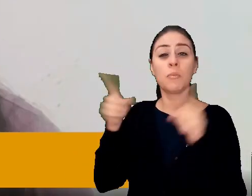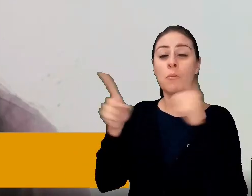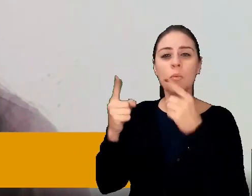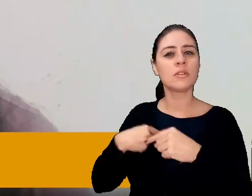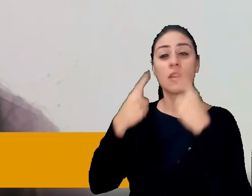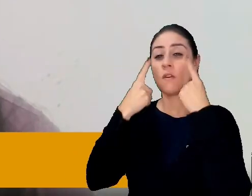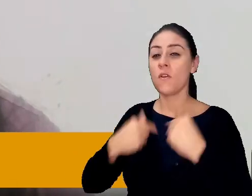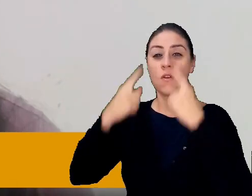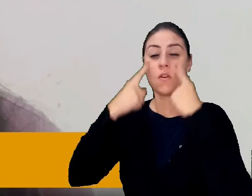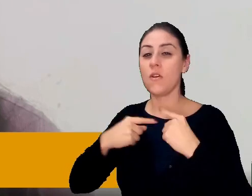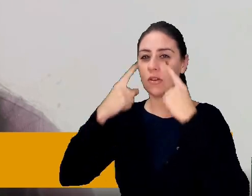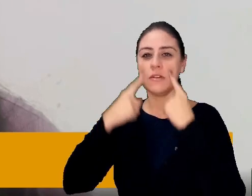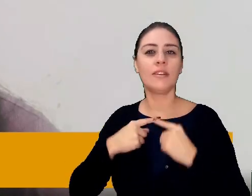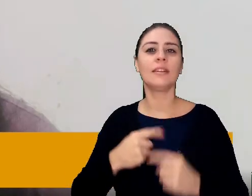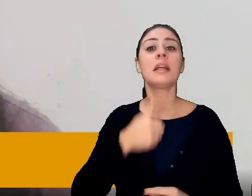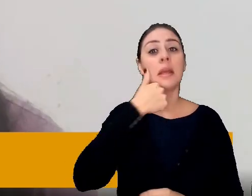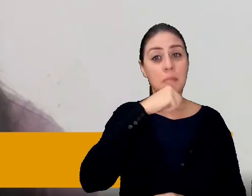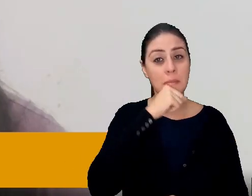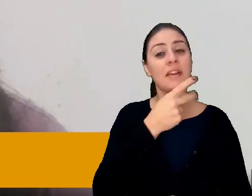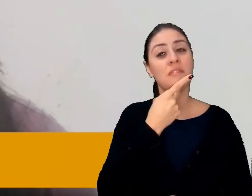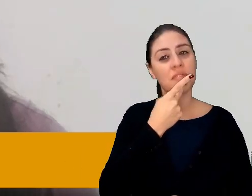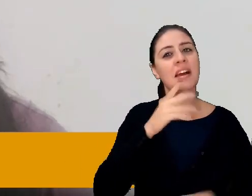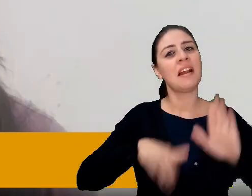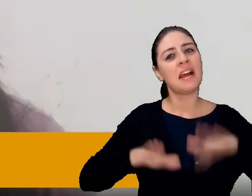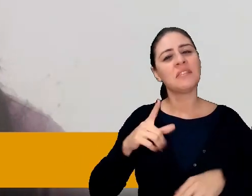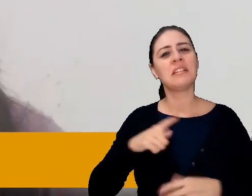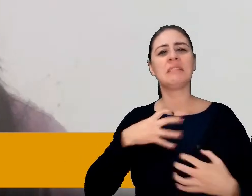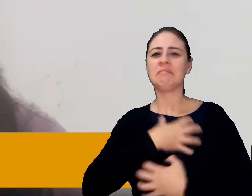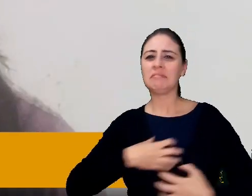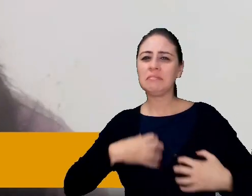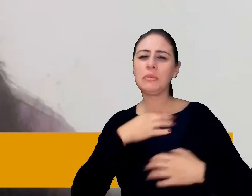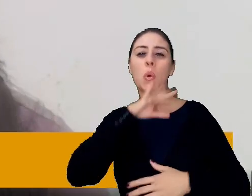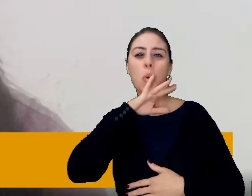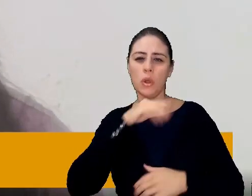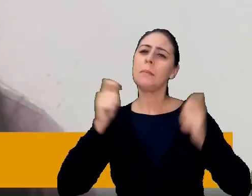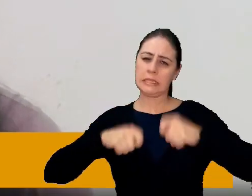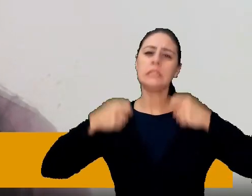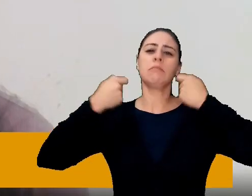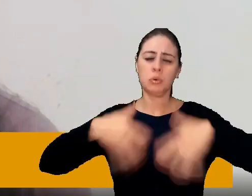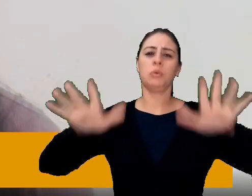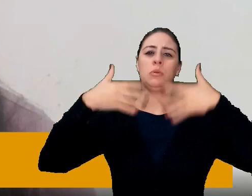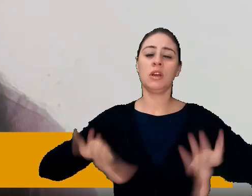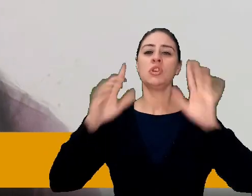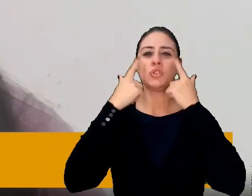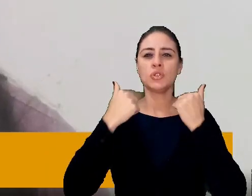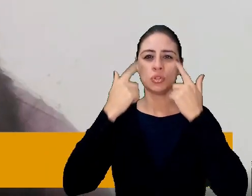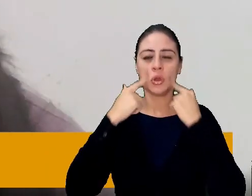Aí ela fala assim, porque às vezes tem alguma coisa ruim e tem que chorar mesmo, tem que deixar sair. E esse é o objetivo do canto. Ela falou.